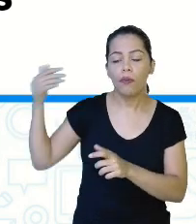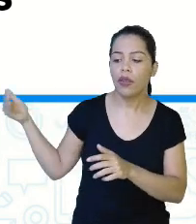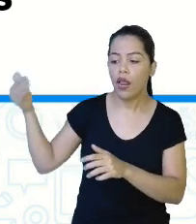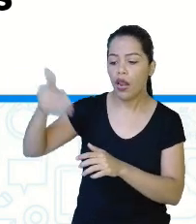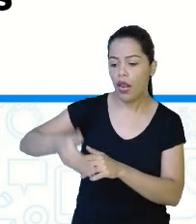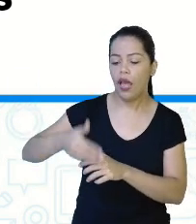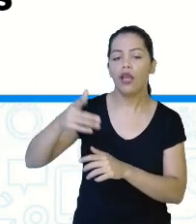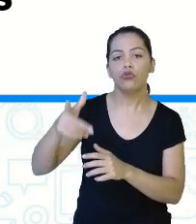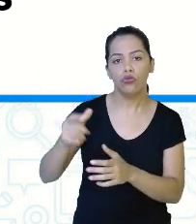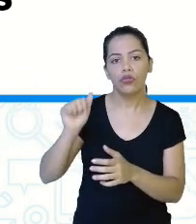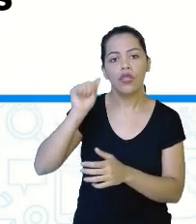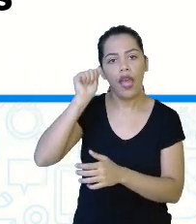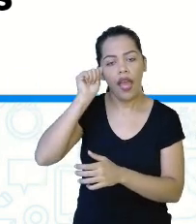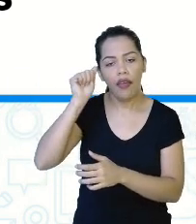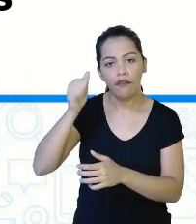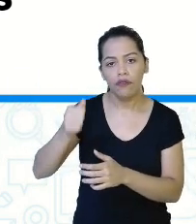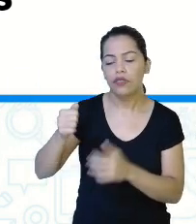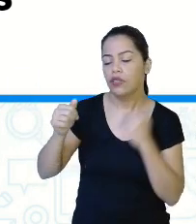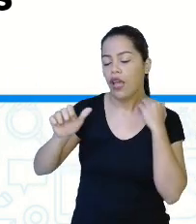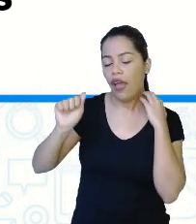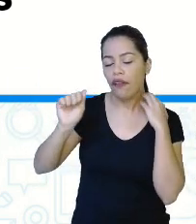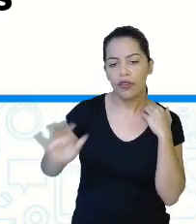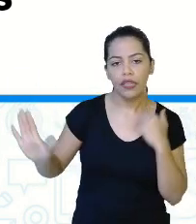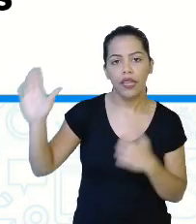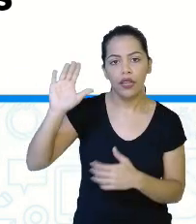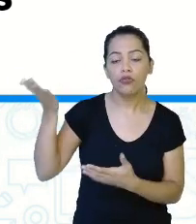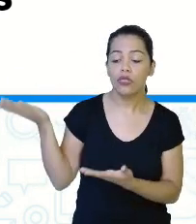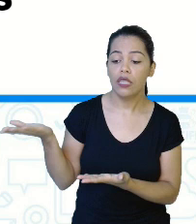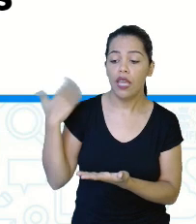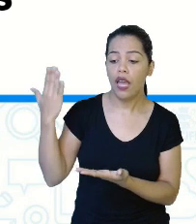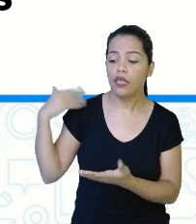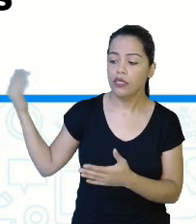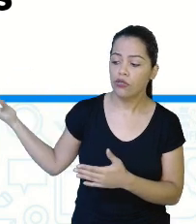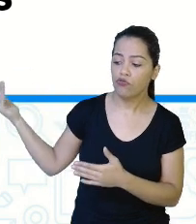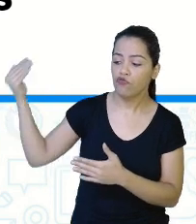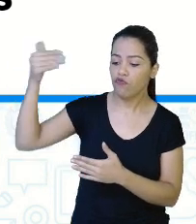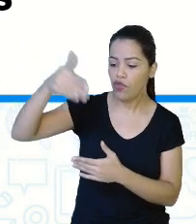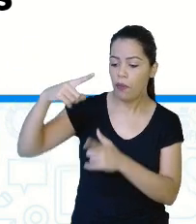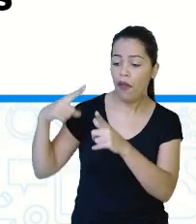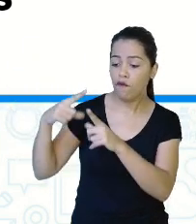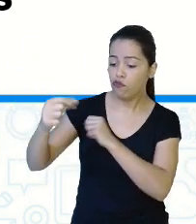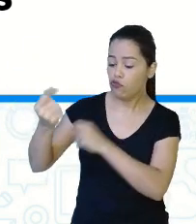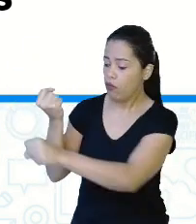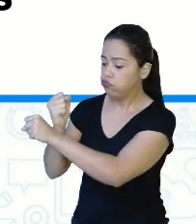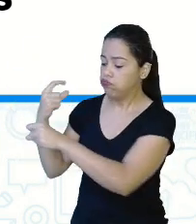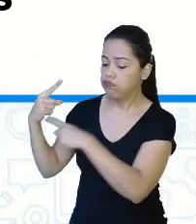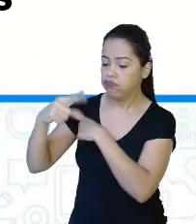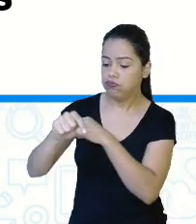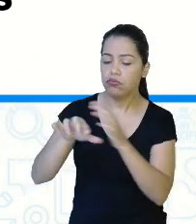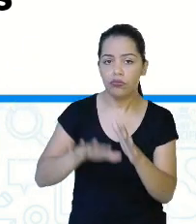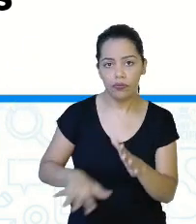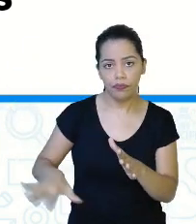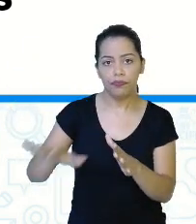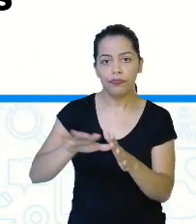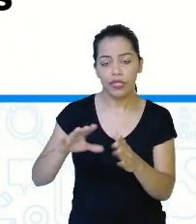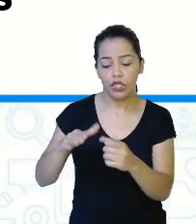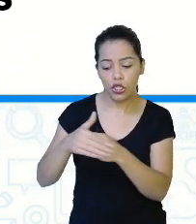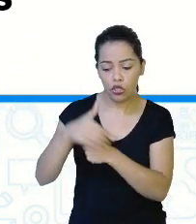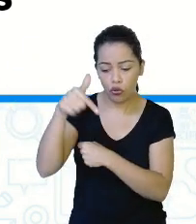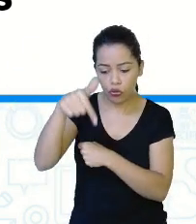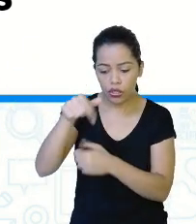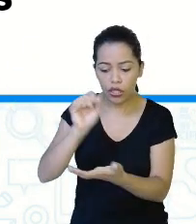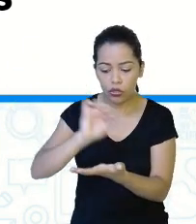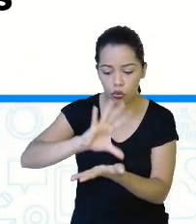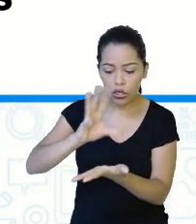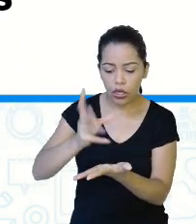escravizados. Foi isso que eu falei lá no início da aula, lembra? E os quilombolas possuem uma identidade própria que forma a base das